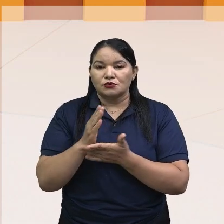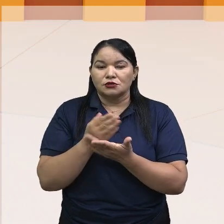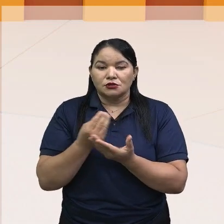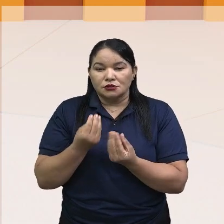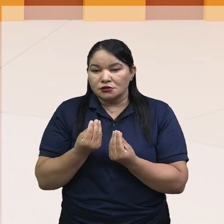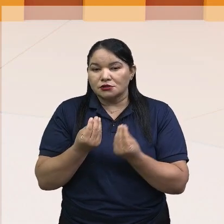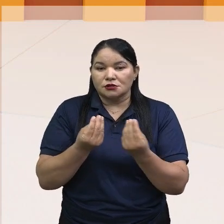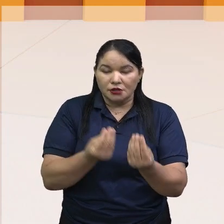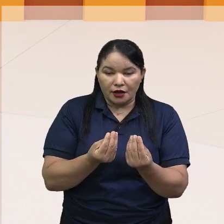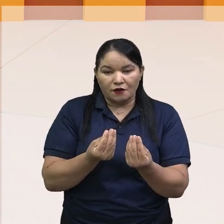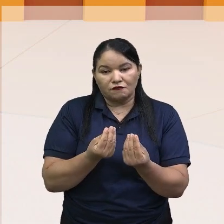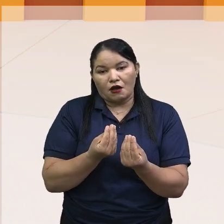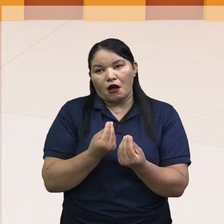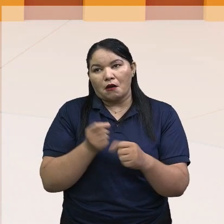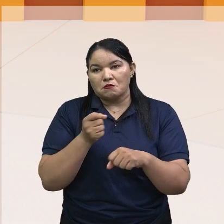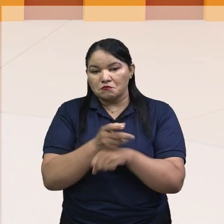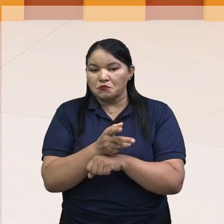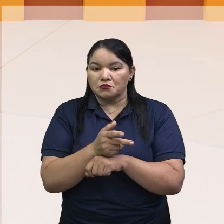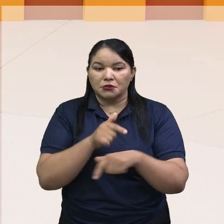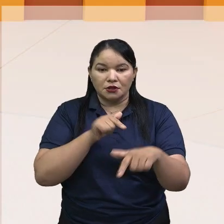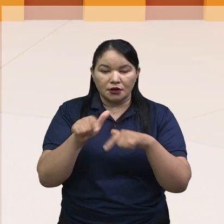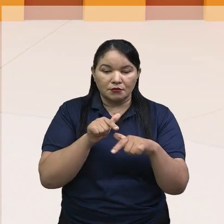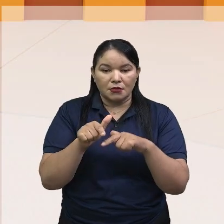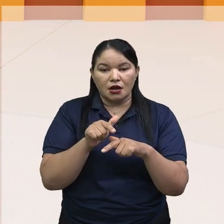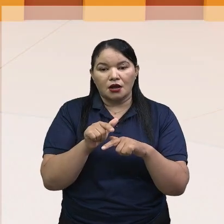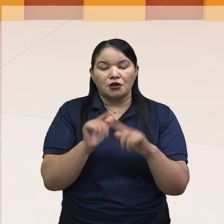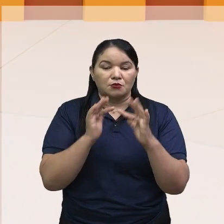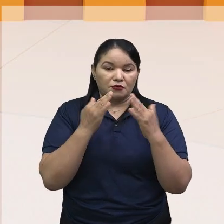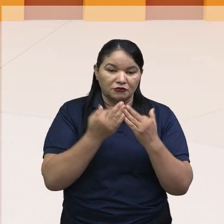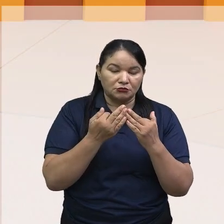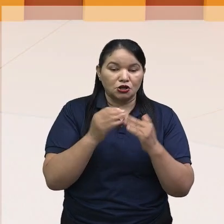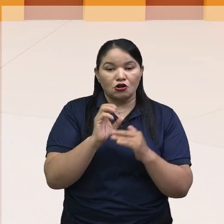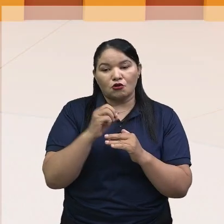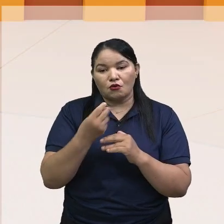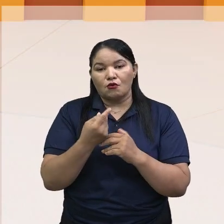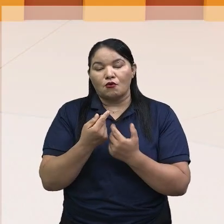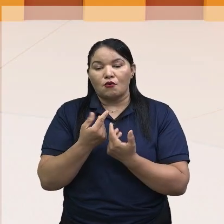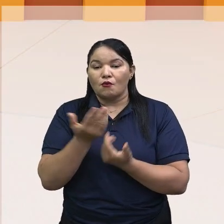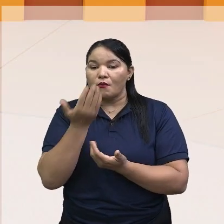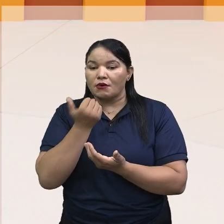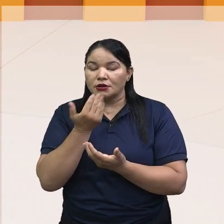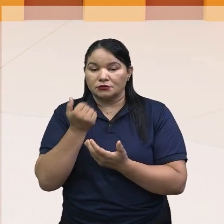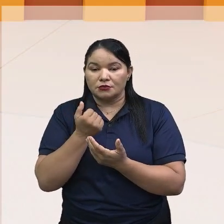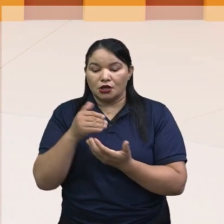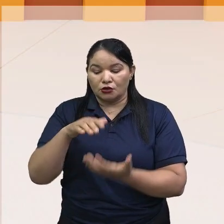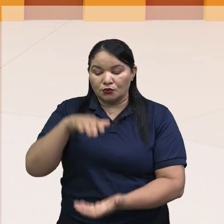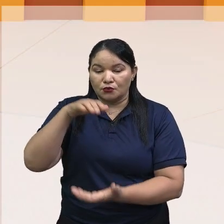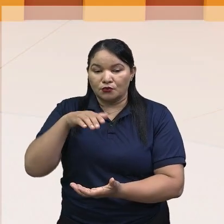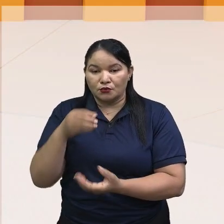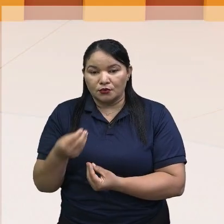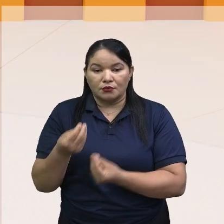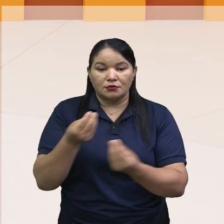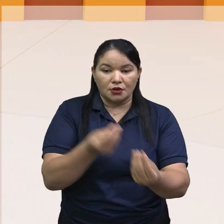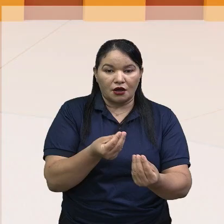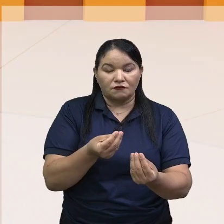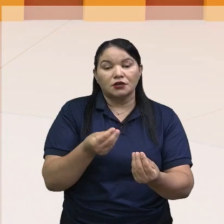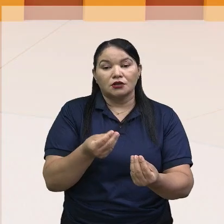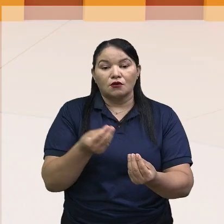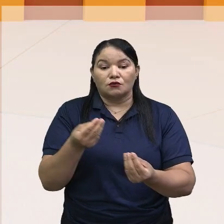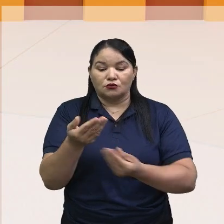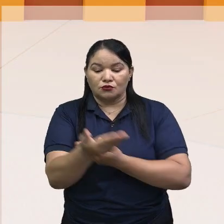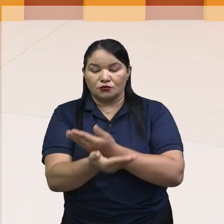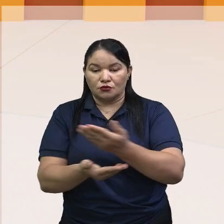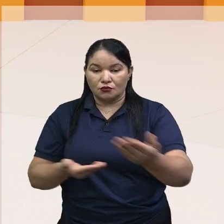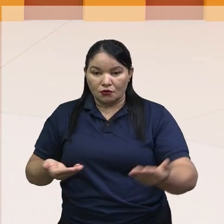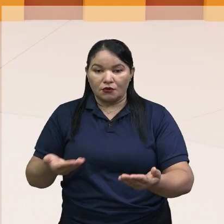um emprego para alguns familiares, conseguem uma cesta básica. Então, tudo isso são trocas ali